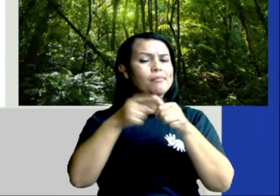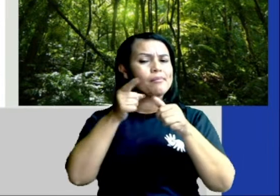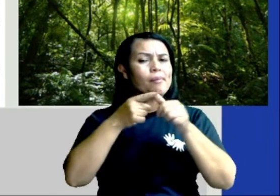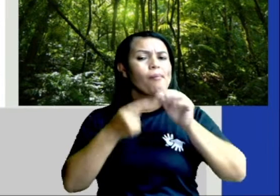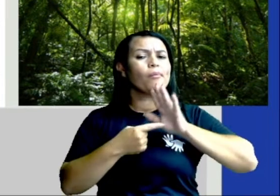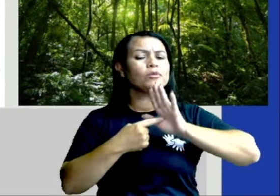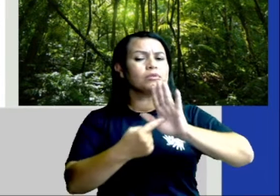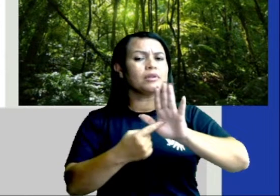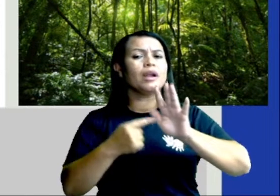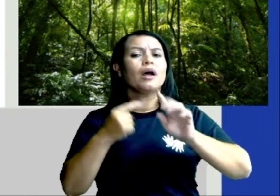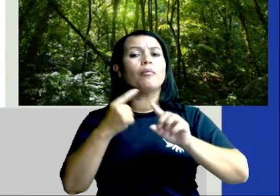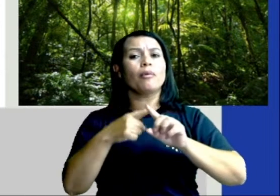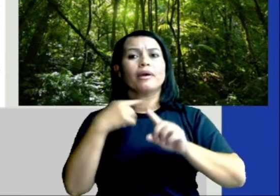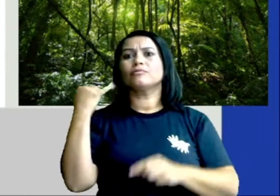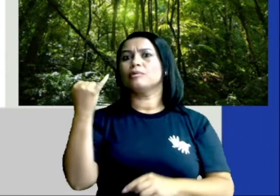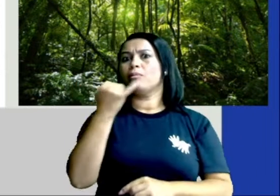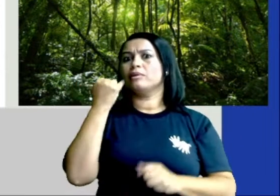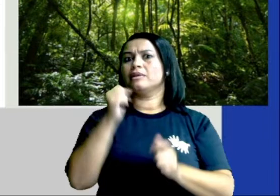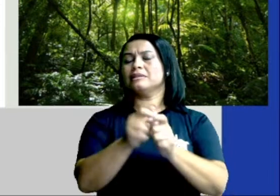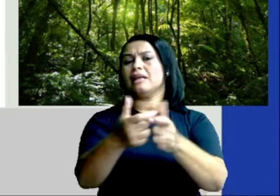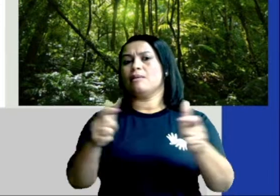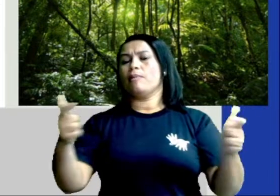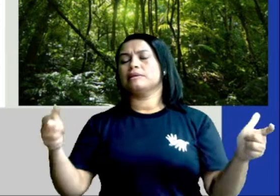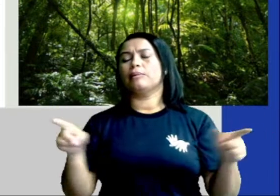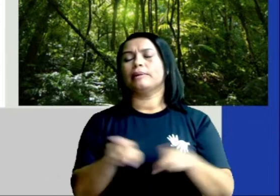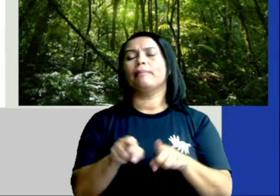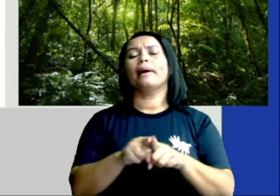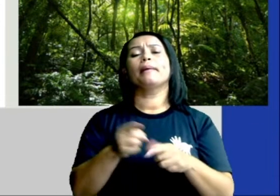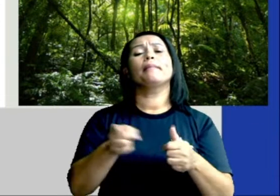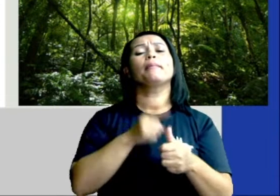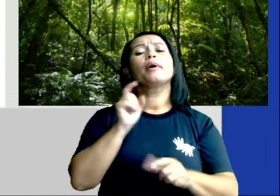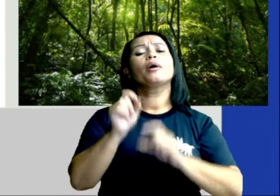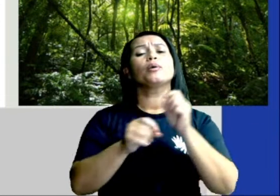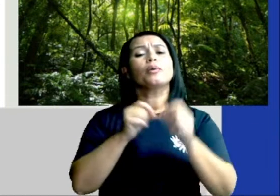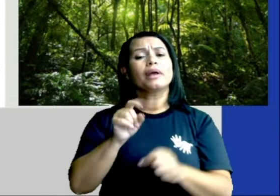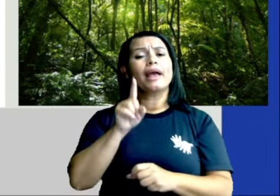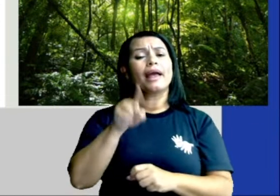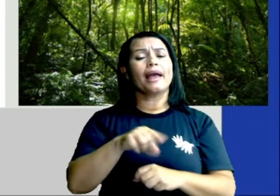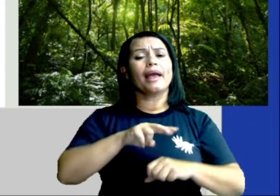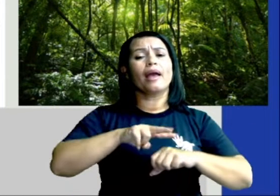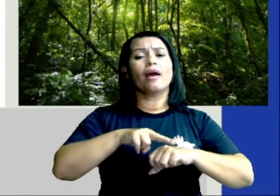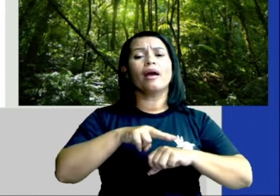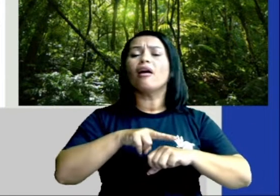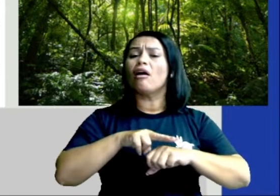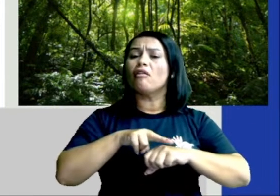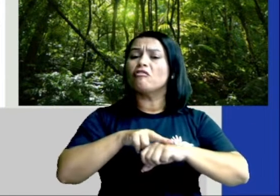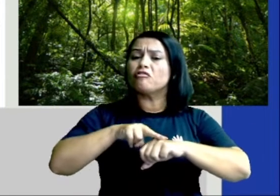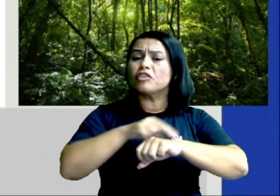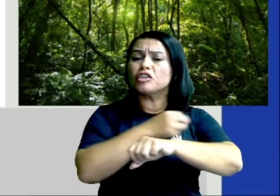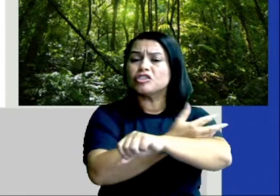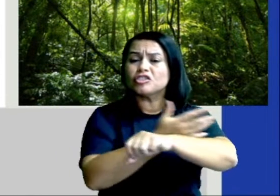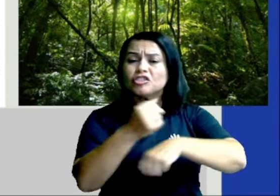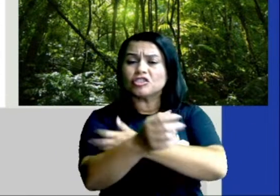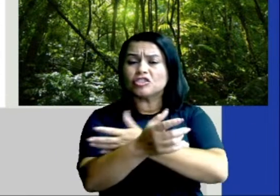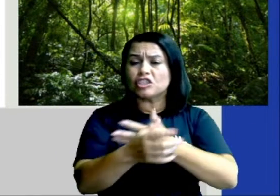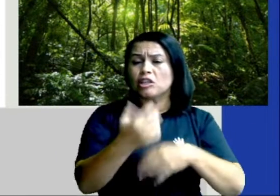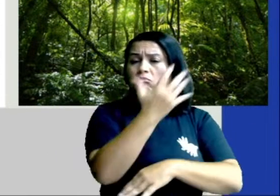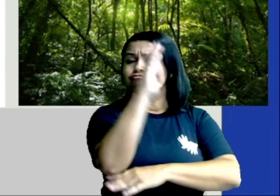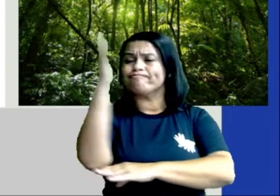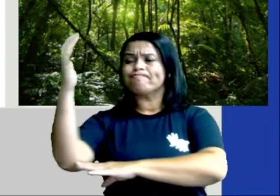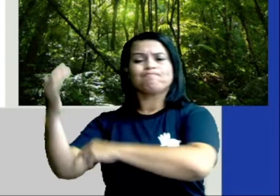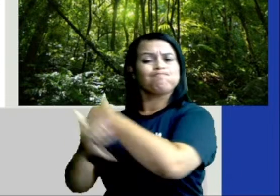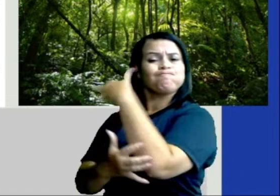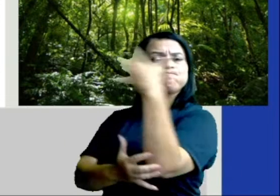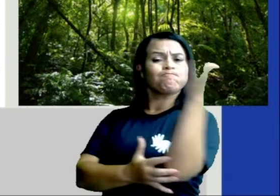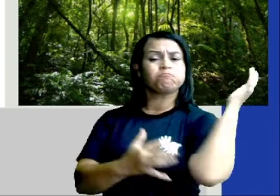da sua dimensão e da sua importância, tá bom? Então, primeiro de tudo, é um domínio vegetal bastante exuberante, né? Você tem uma vegetação